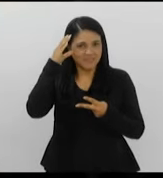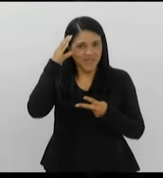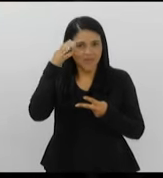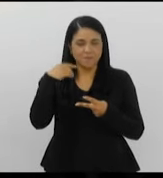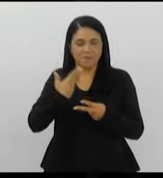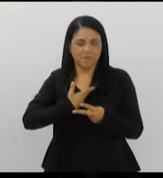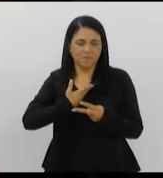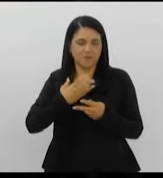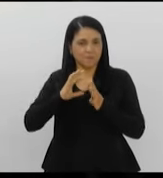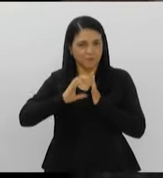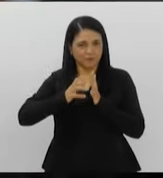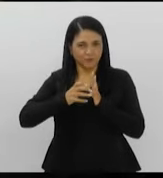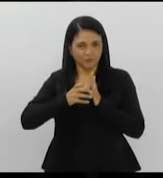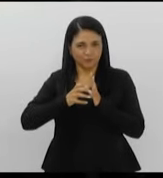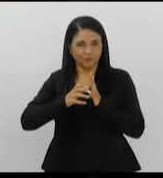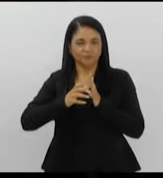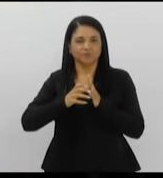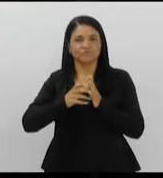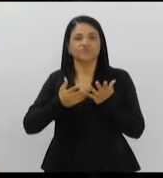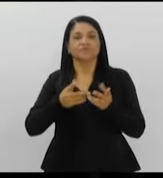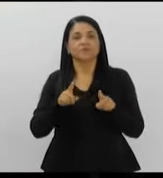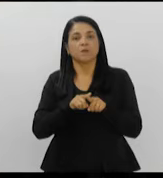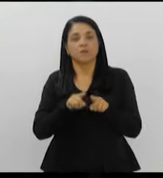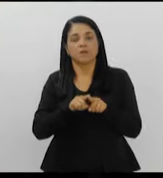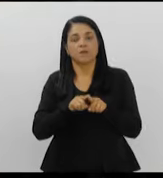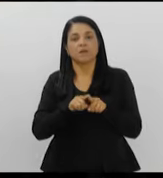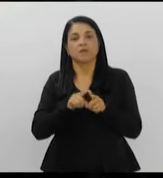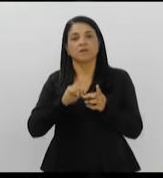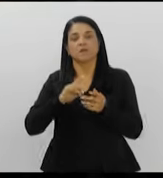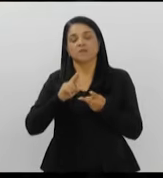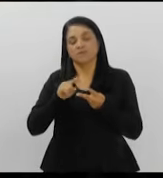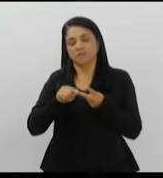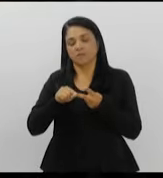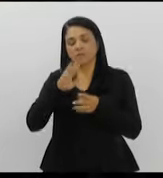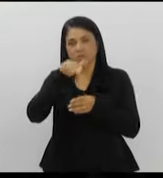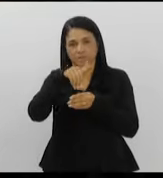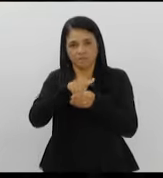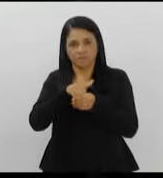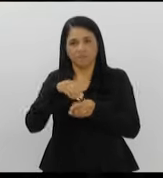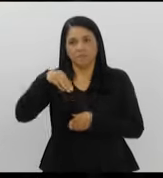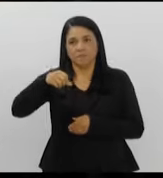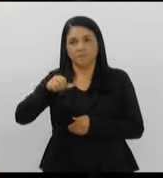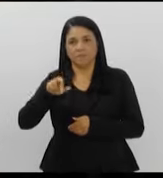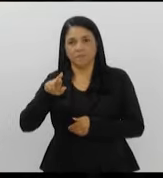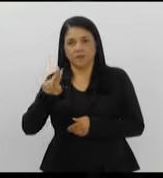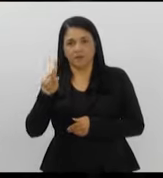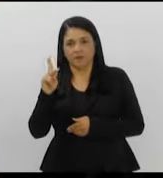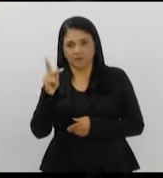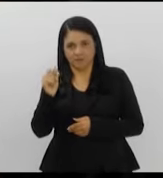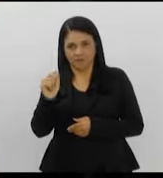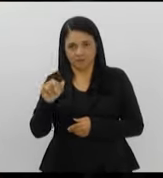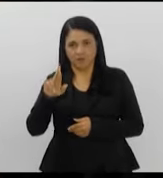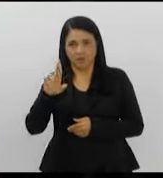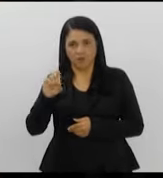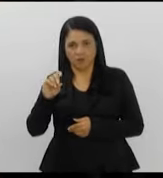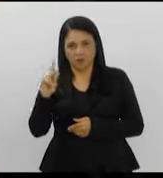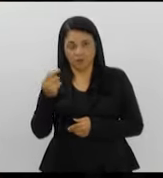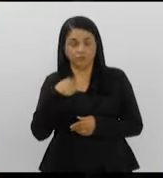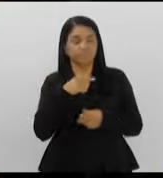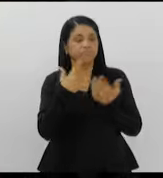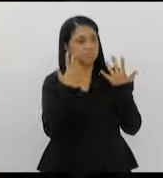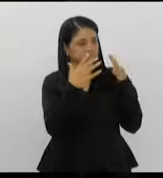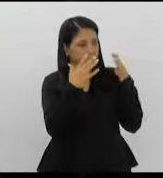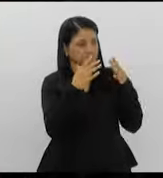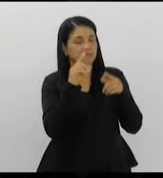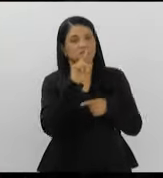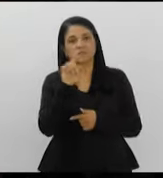aqui um partido conservador, e votar na nossa amiga delegada deputada Marta Rocha, né? Parabenizar a Zeidan pelo trabalho que vem